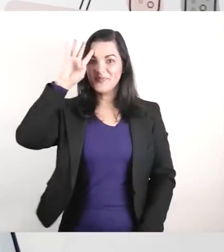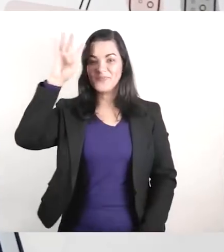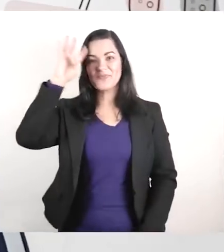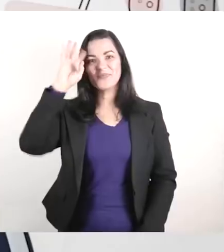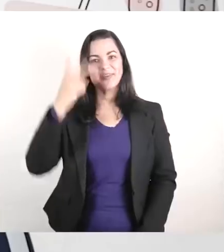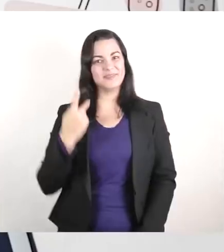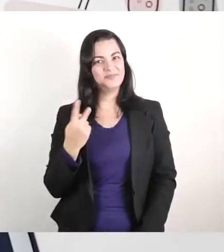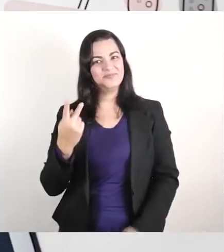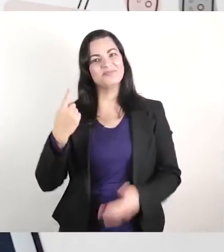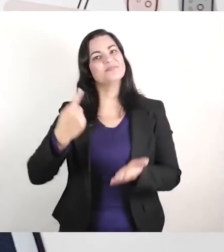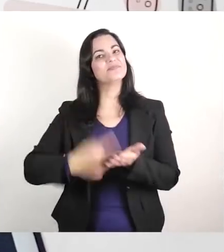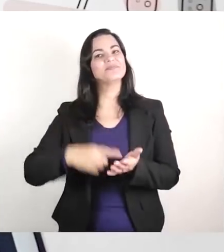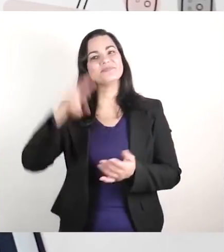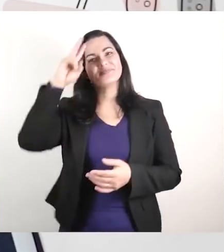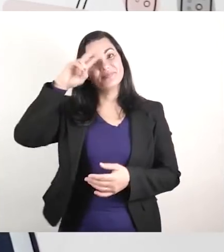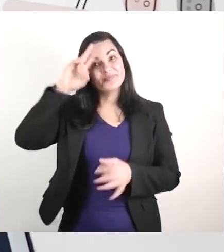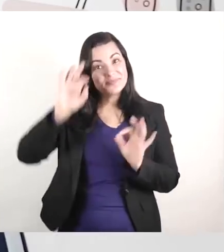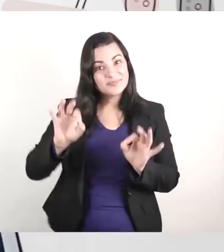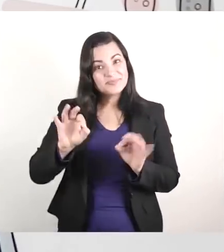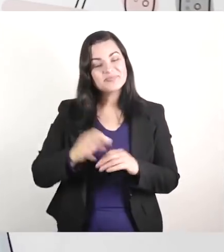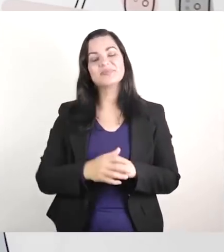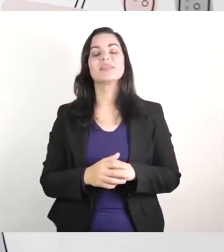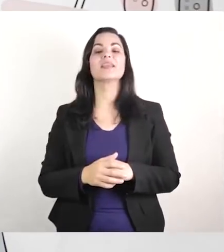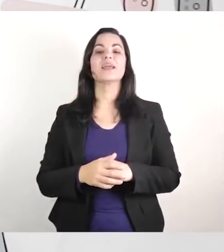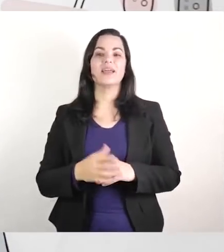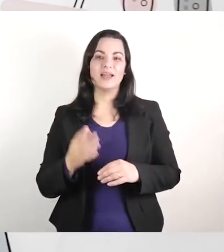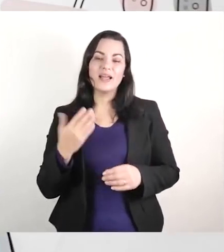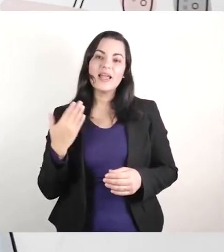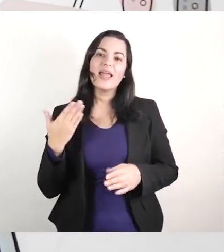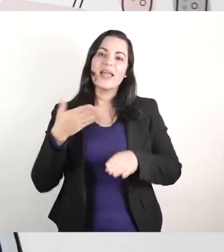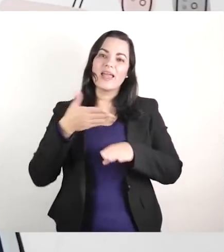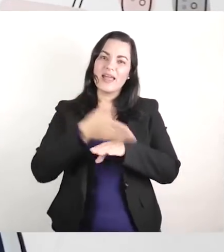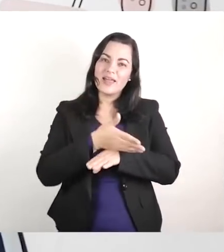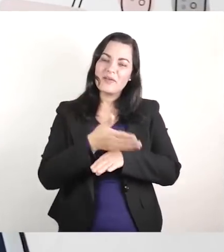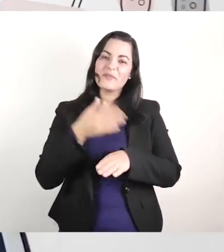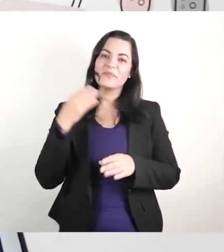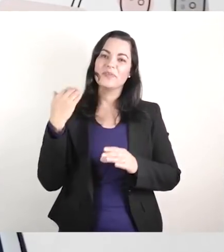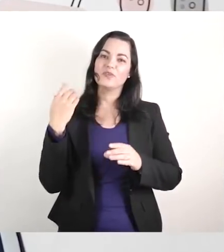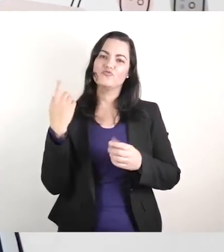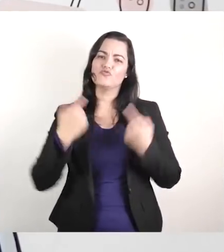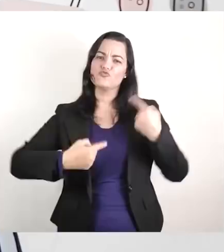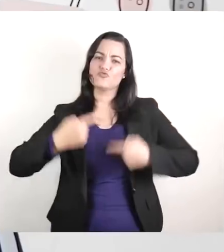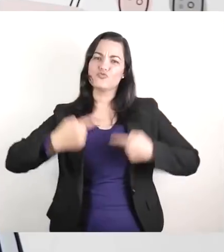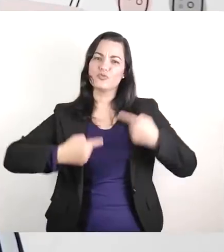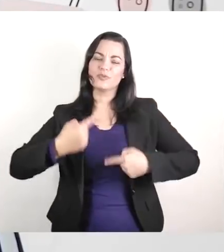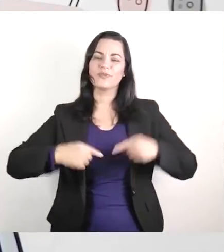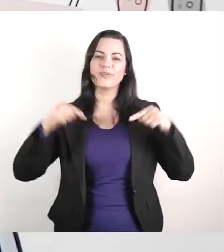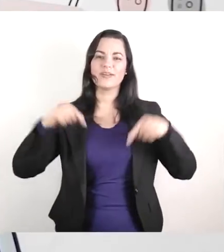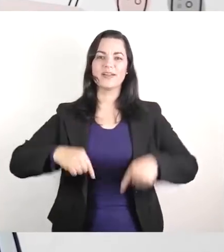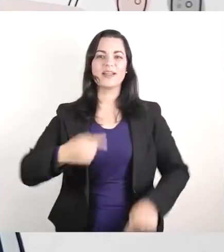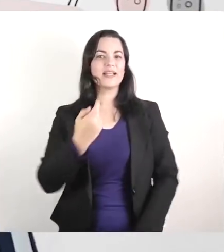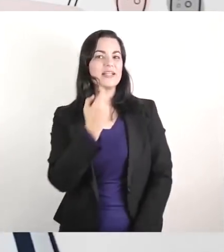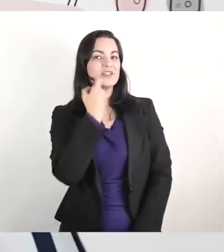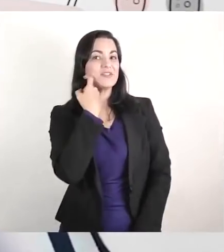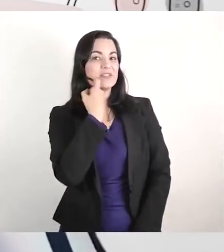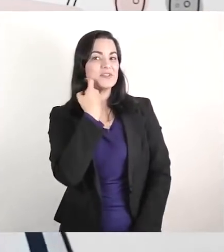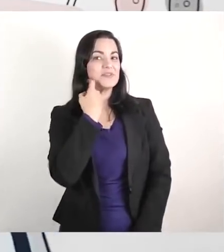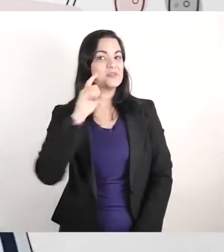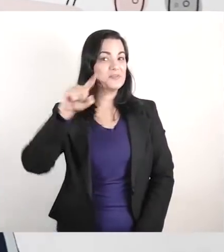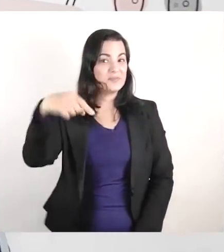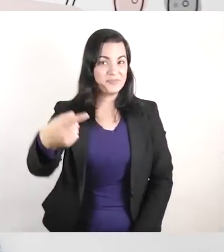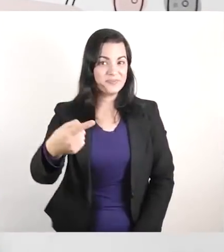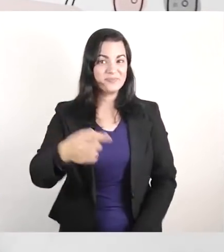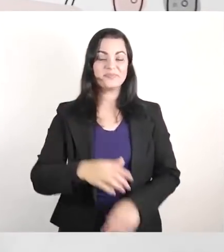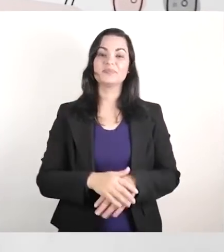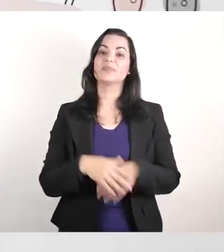combinado, elas vão entrar nas discussões apresentadas aqui no nosso encontro da sexta-feira. Então, vocês